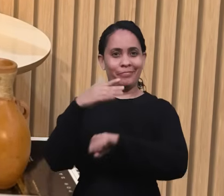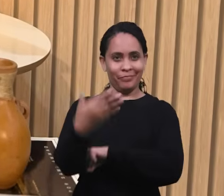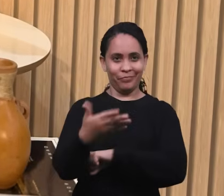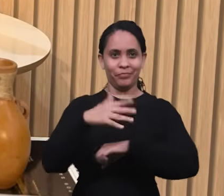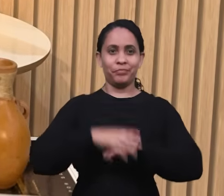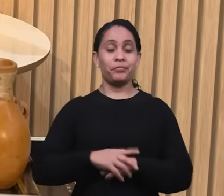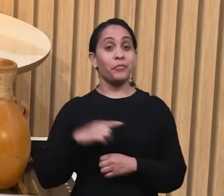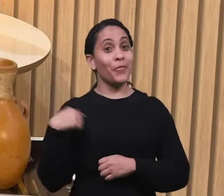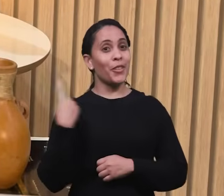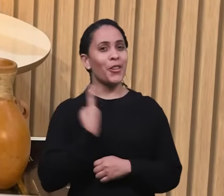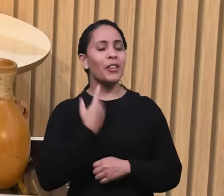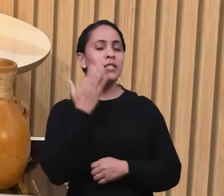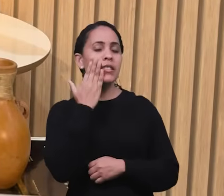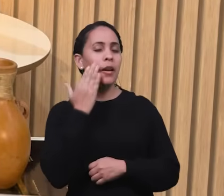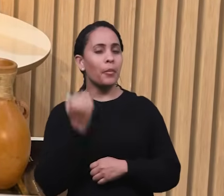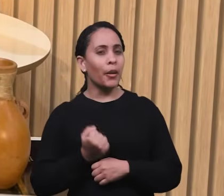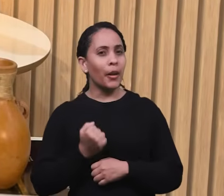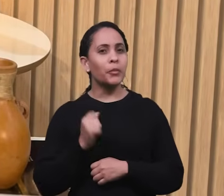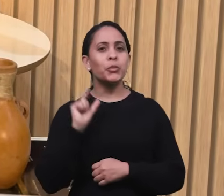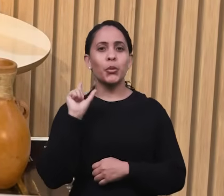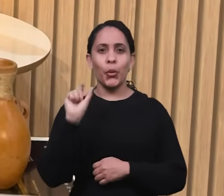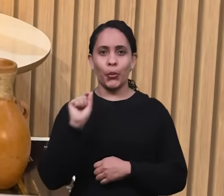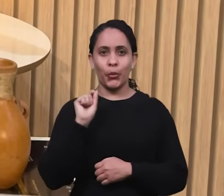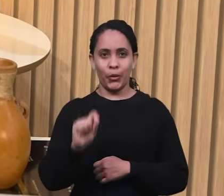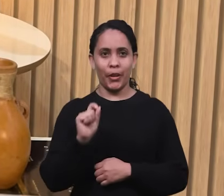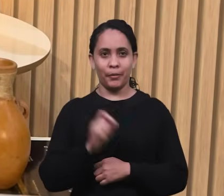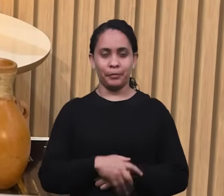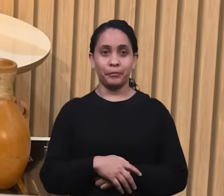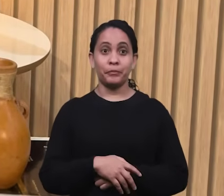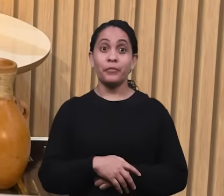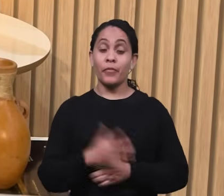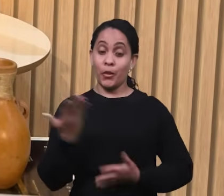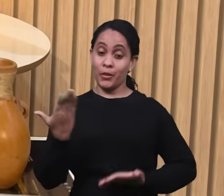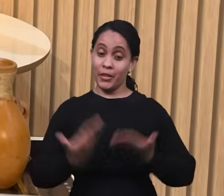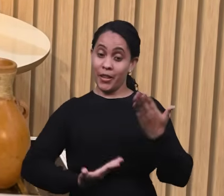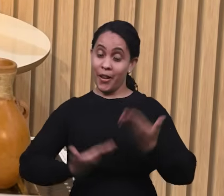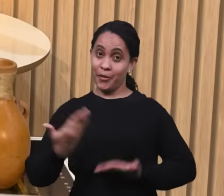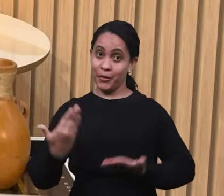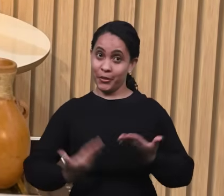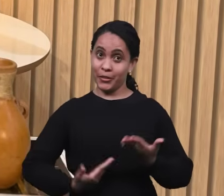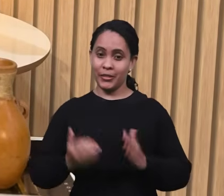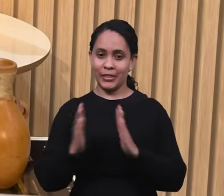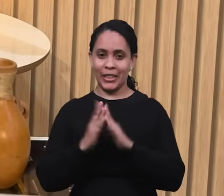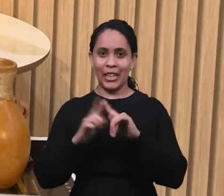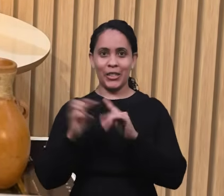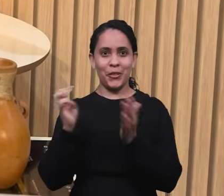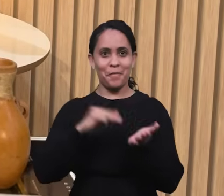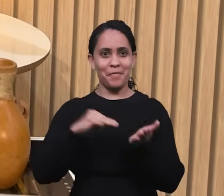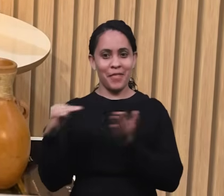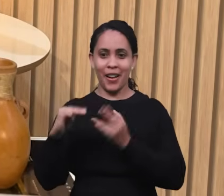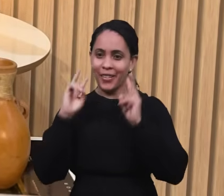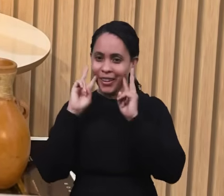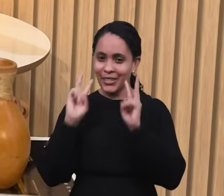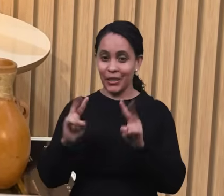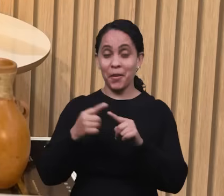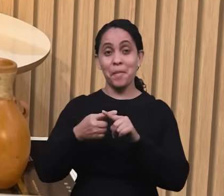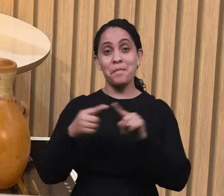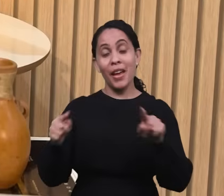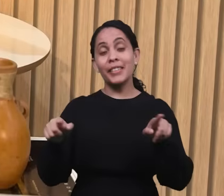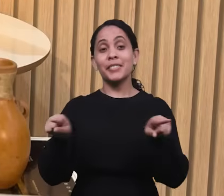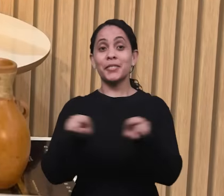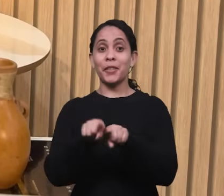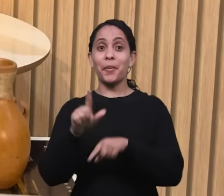Nós sabemos que o nosso público é constituído por irmãos da Igreja Cristã Maranata, mas também